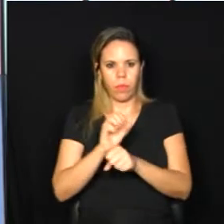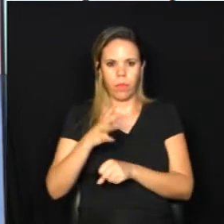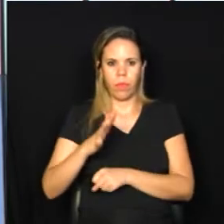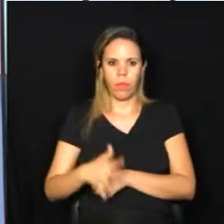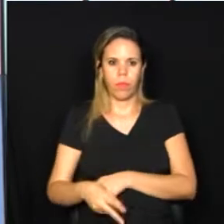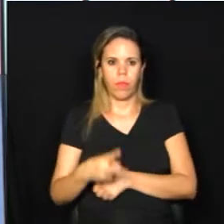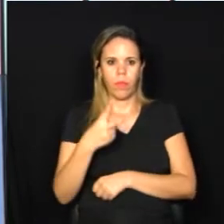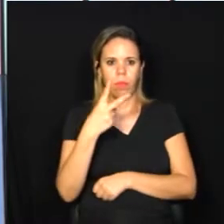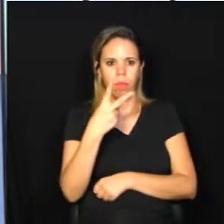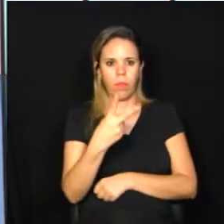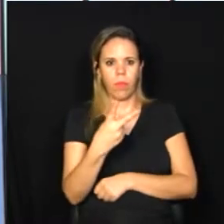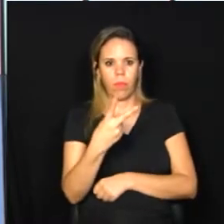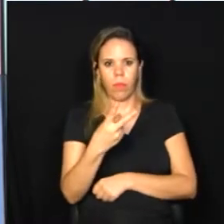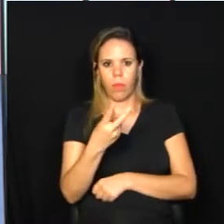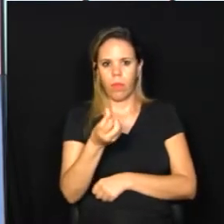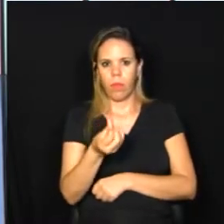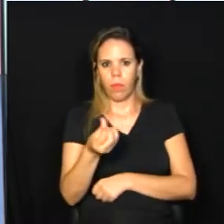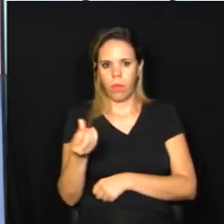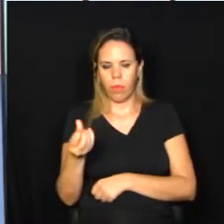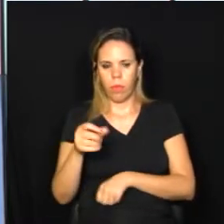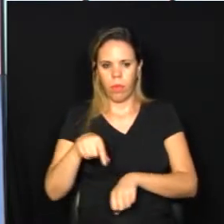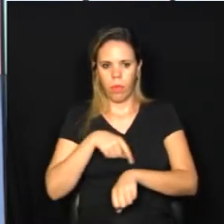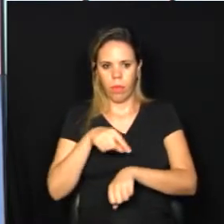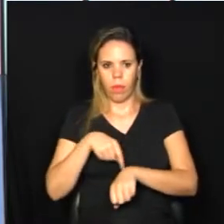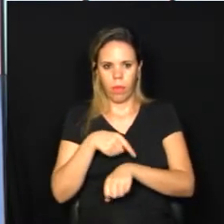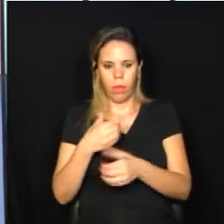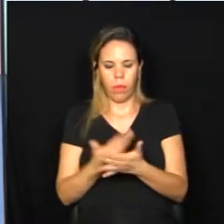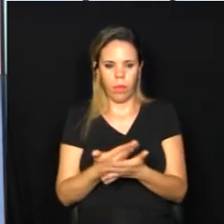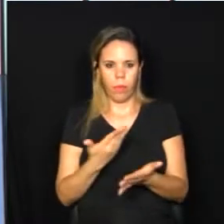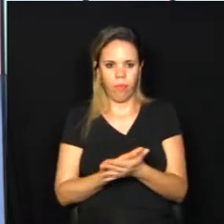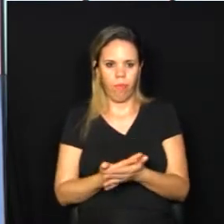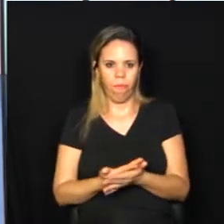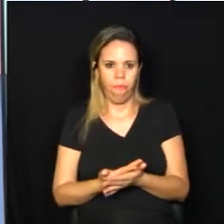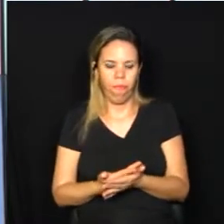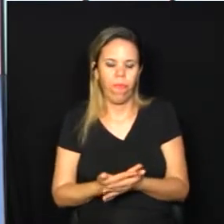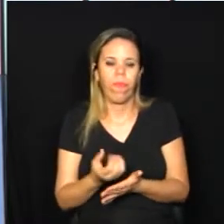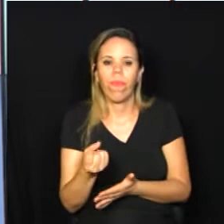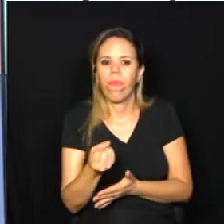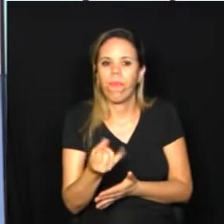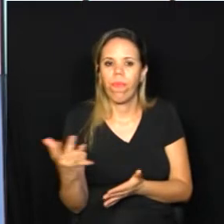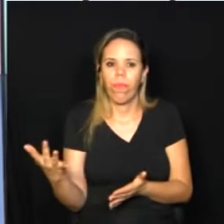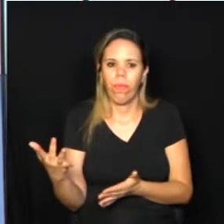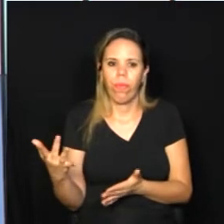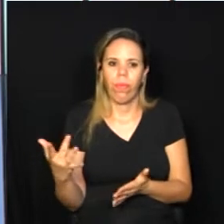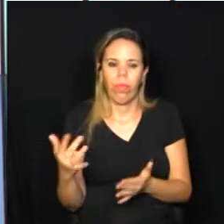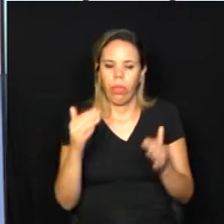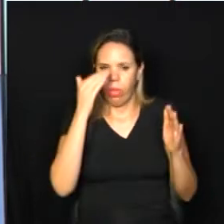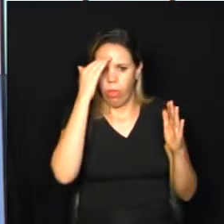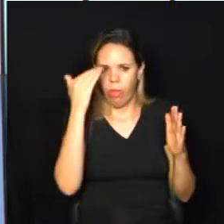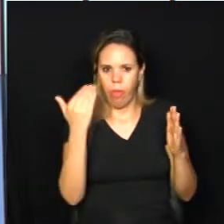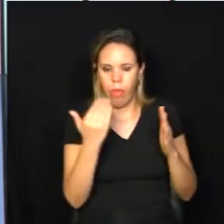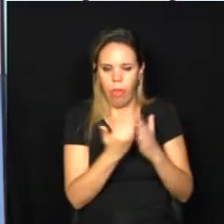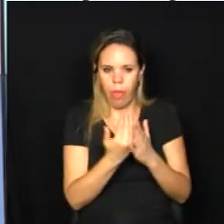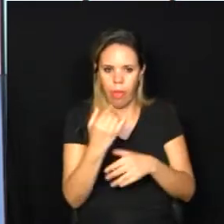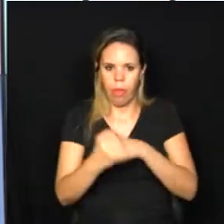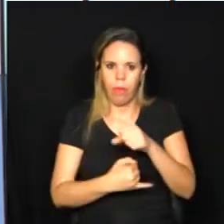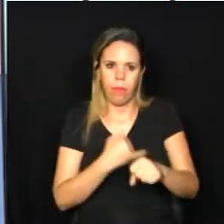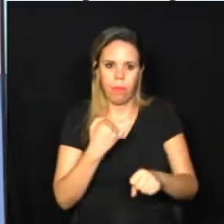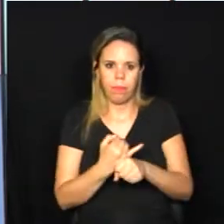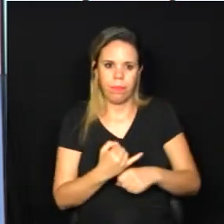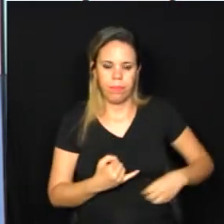de 266 horas aula. O restante deve ser cumprida